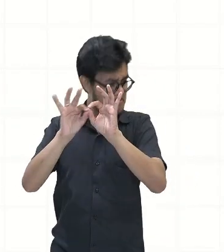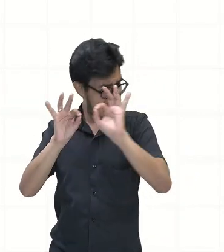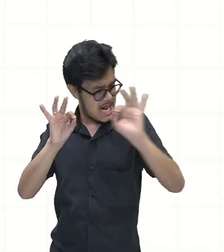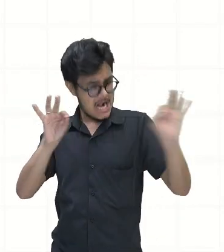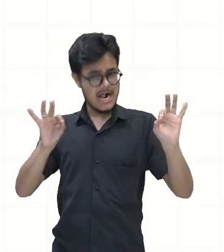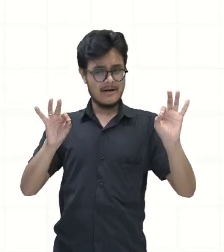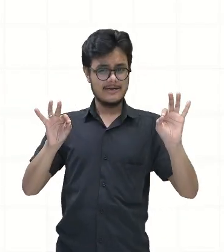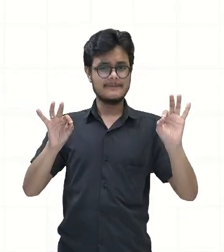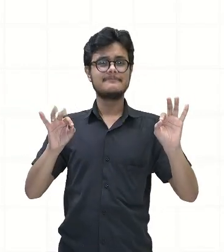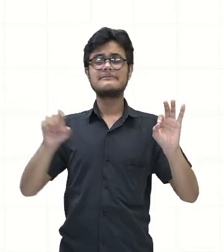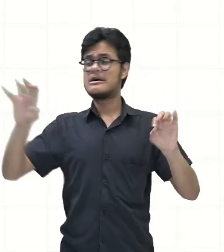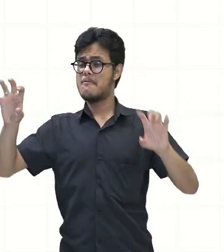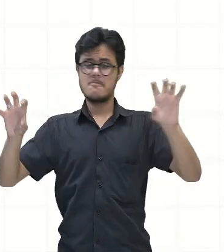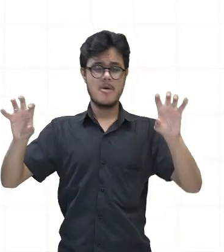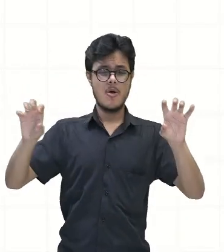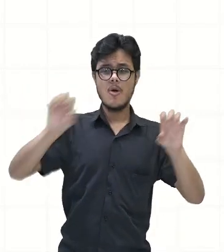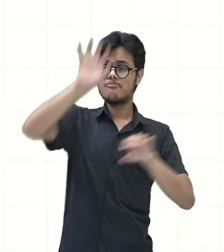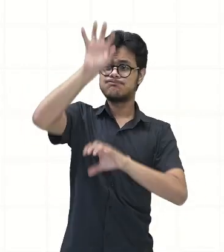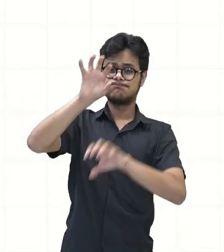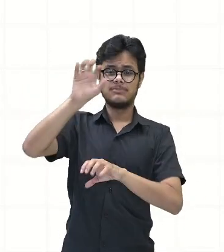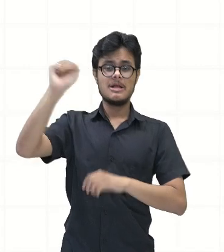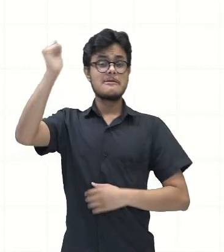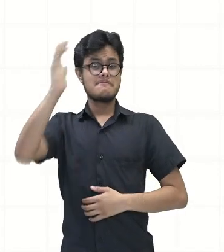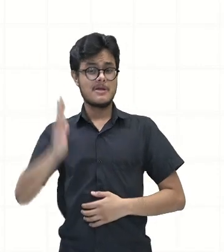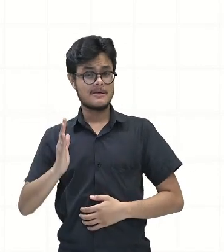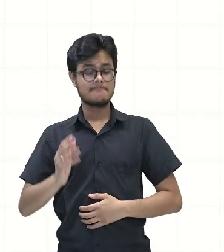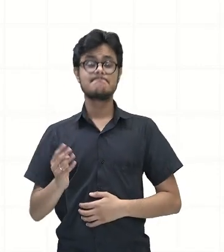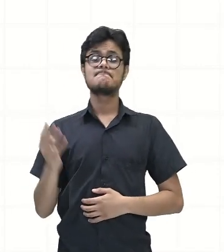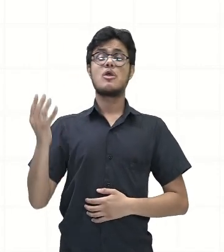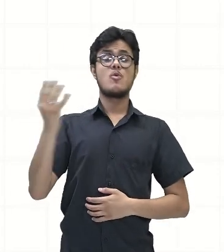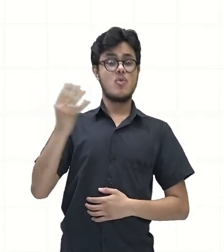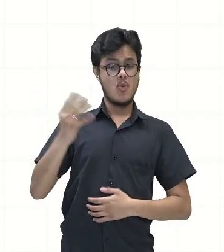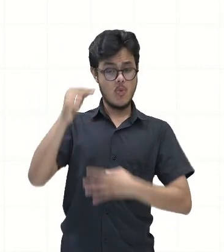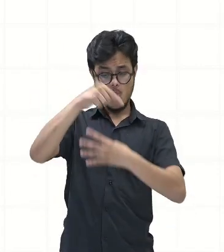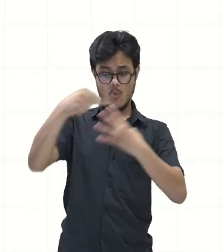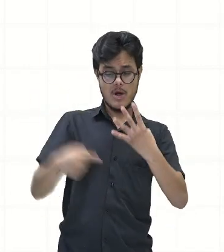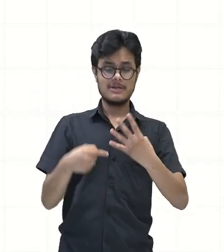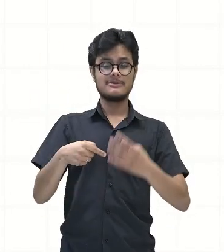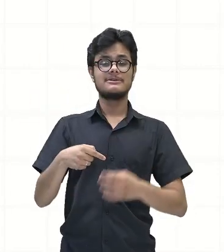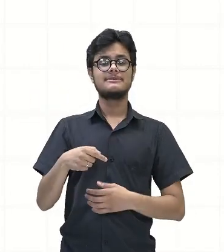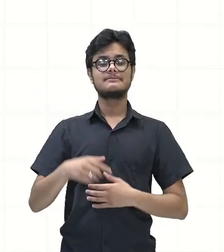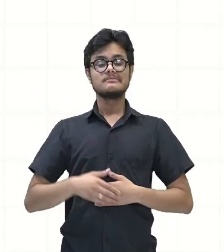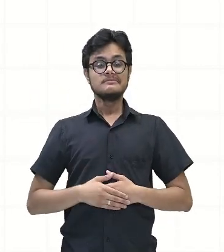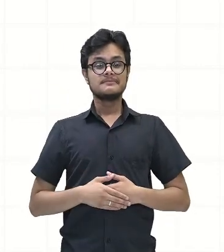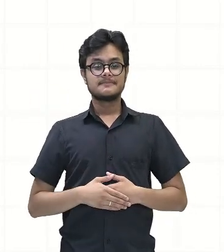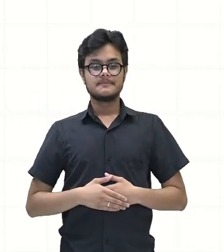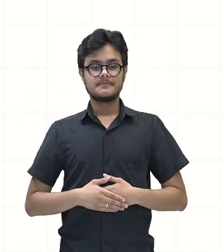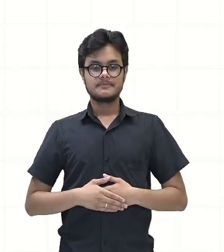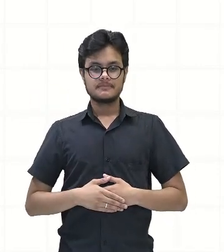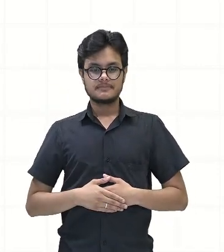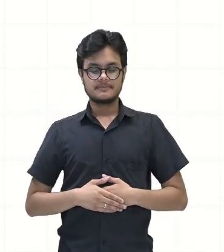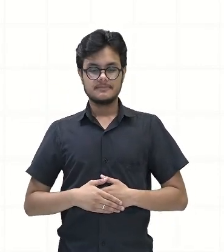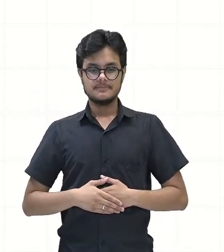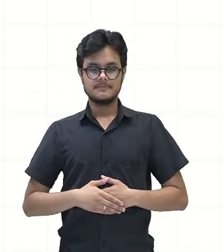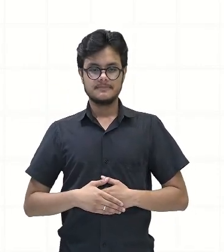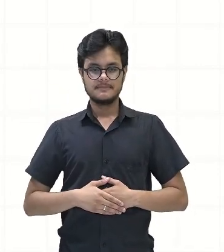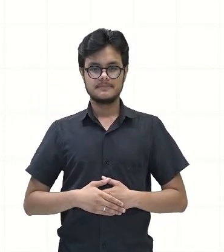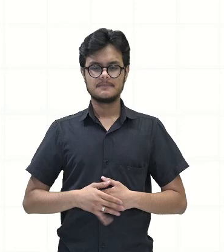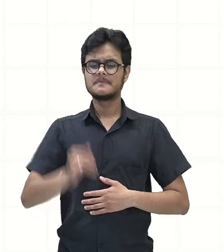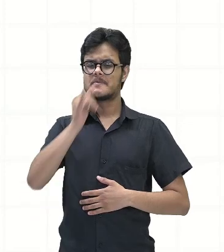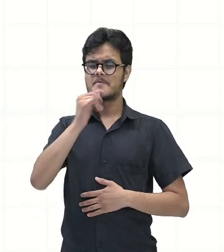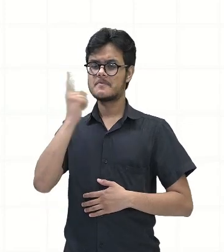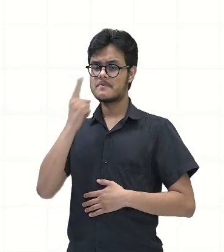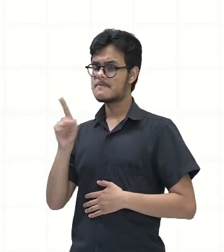o território brasileiro, ele tem 4 pontos extremos. Então, a gente vai observar aqui, né, o